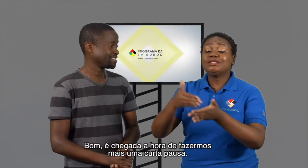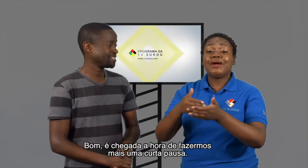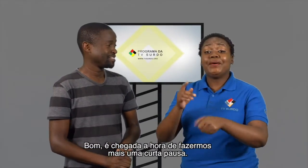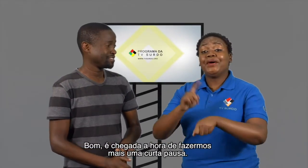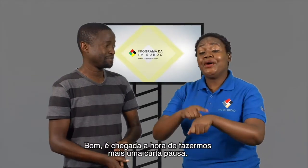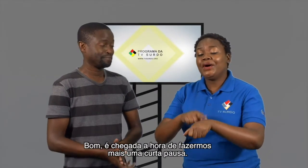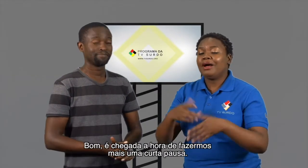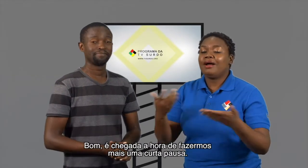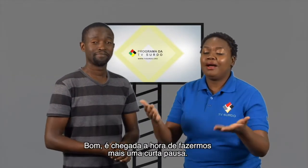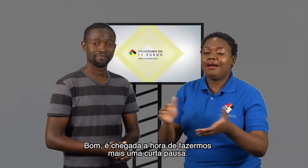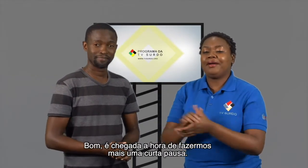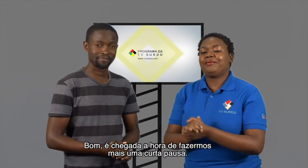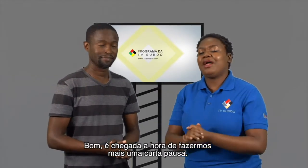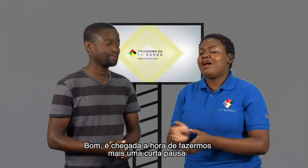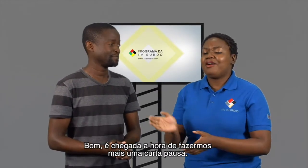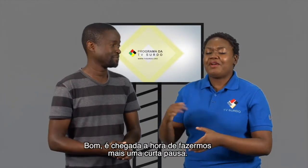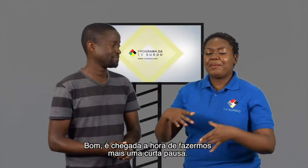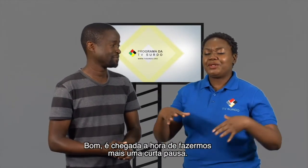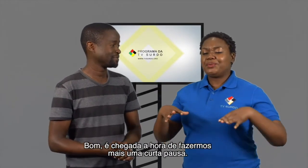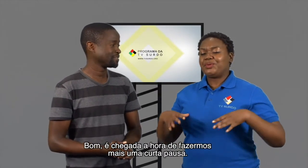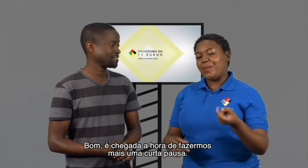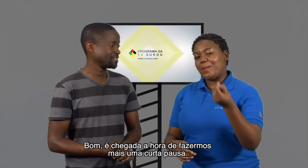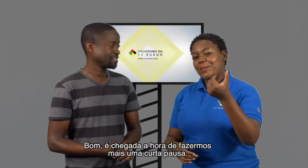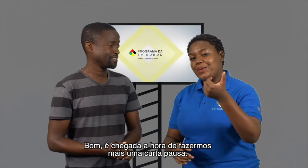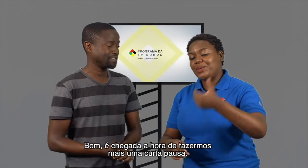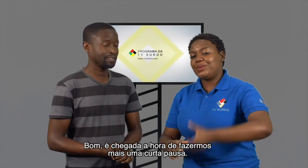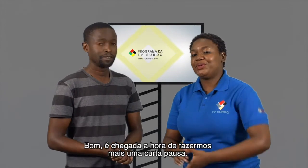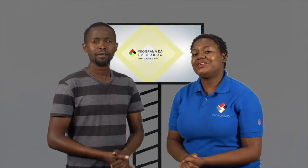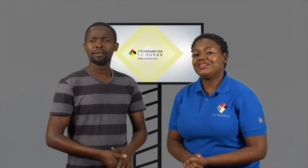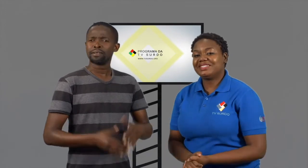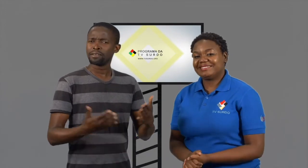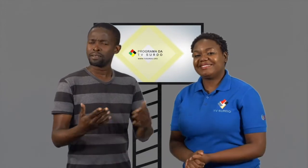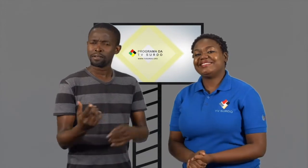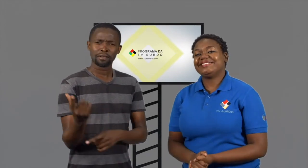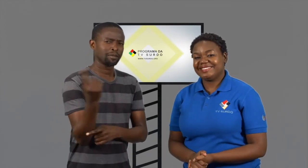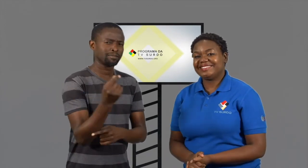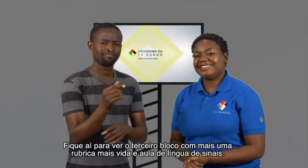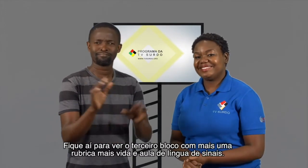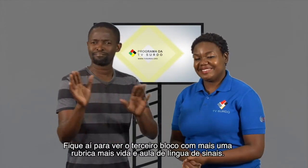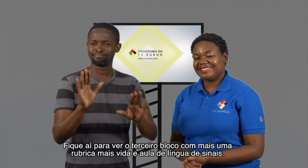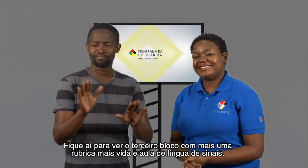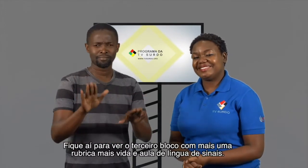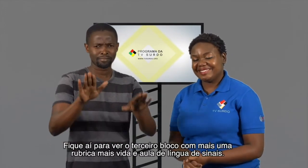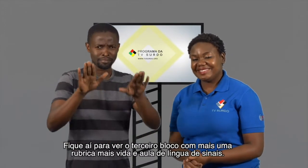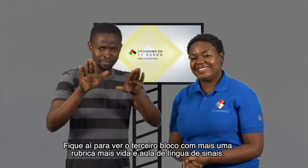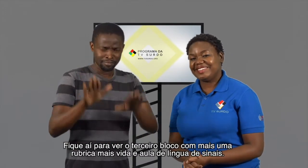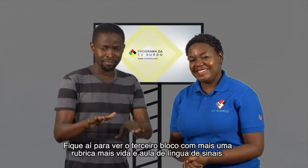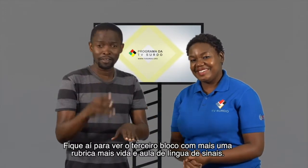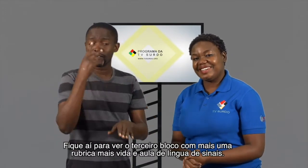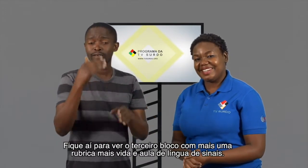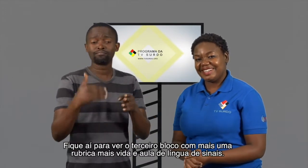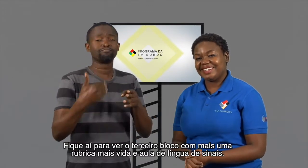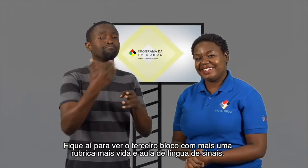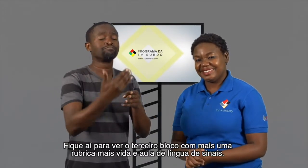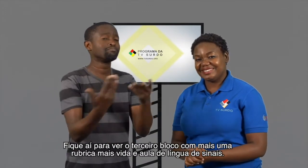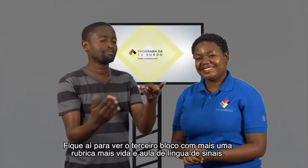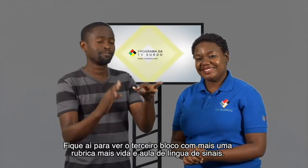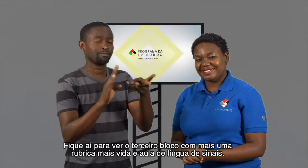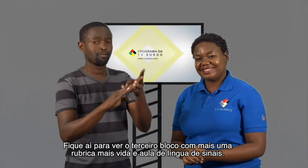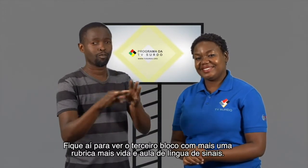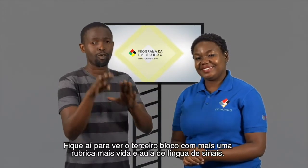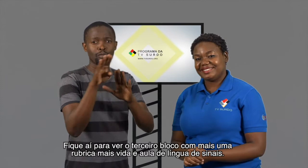é chegada a hora de fazermos mais uma curta pausa. Fique aí para ver o terceiro bloco